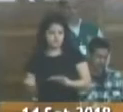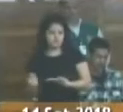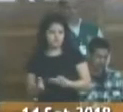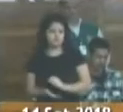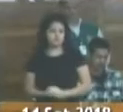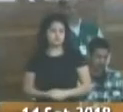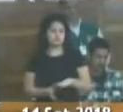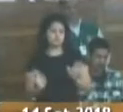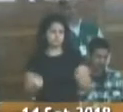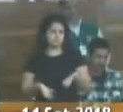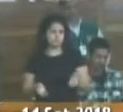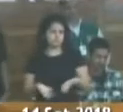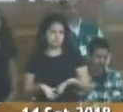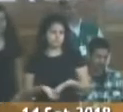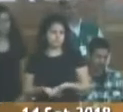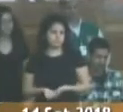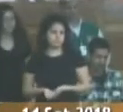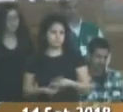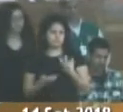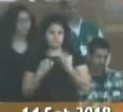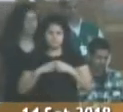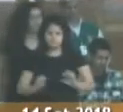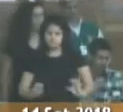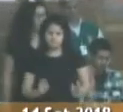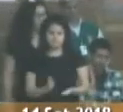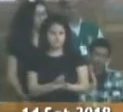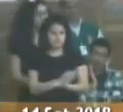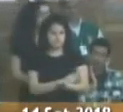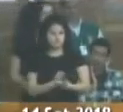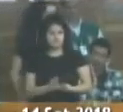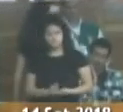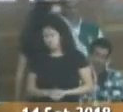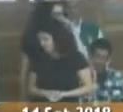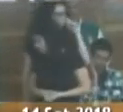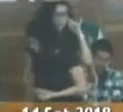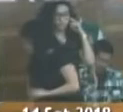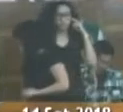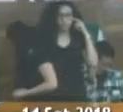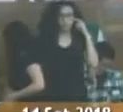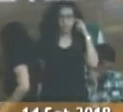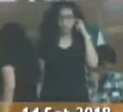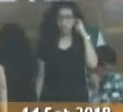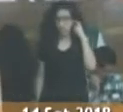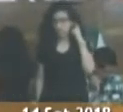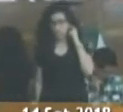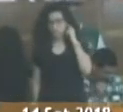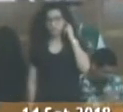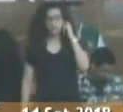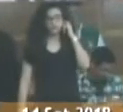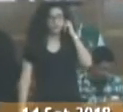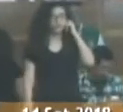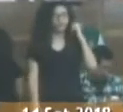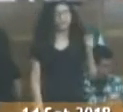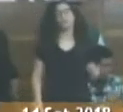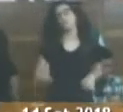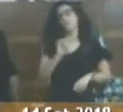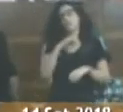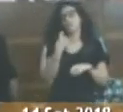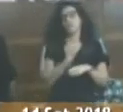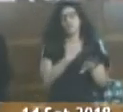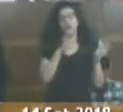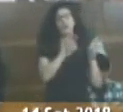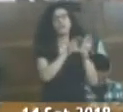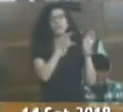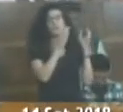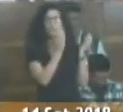hoje, nós também não queremos ser separados de Angra. Né? Nós, as comunidades